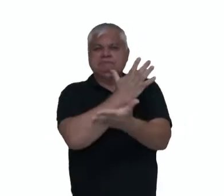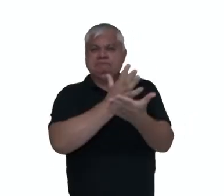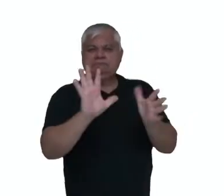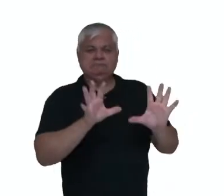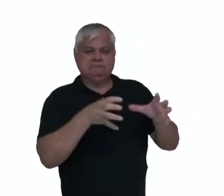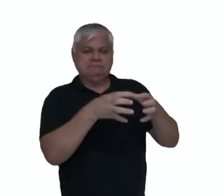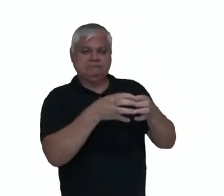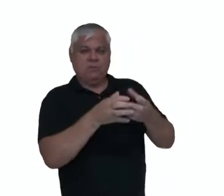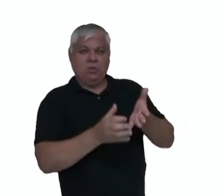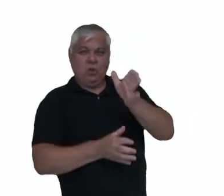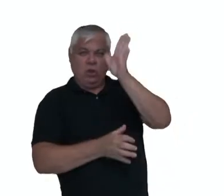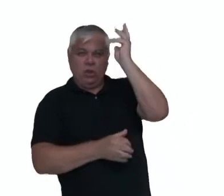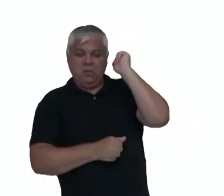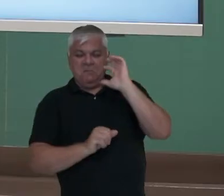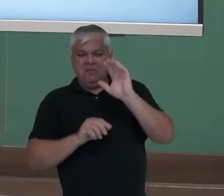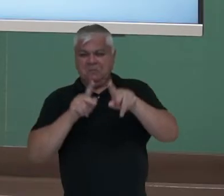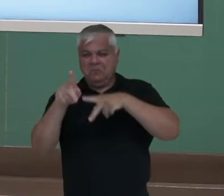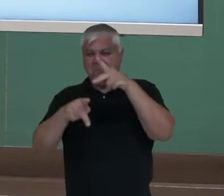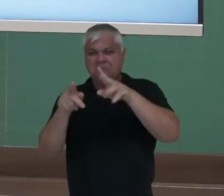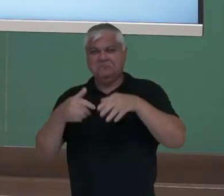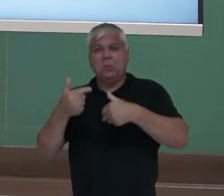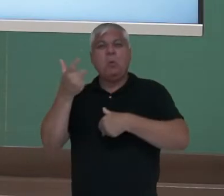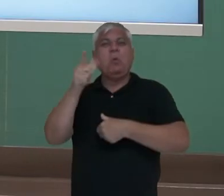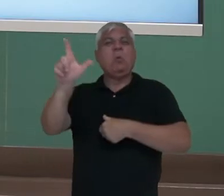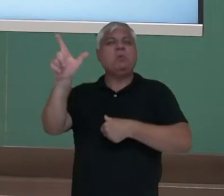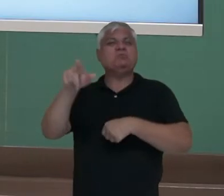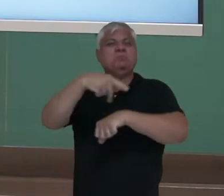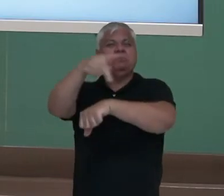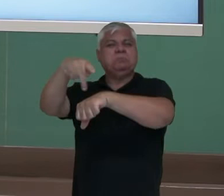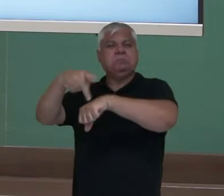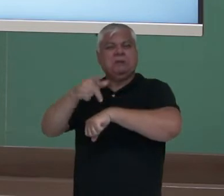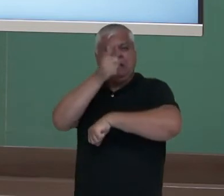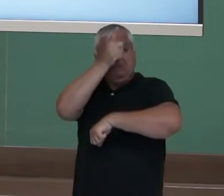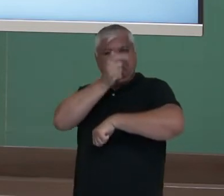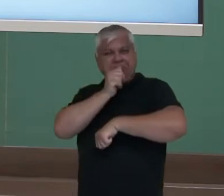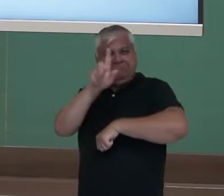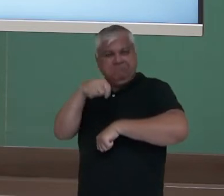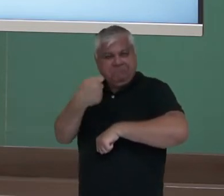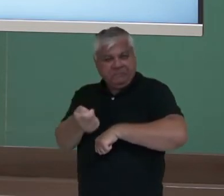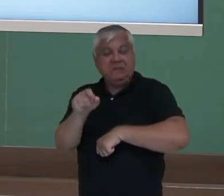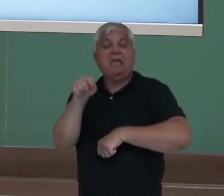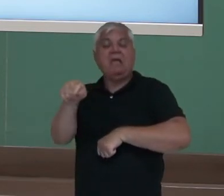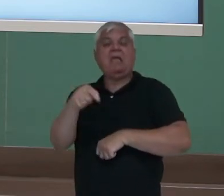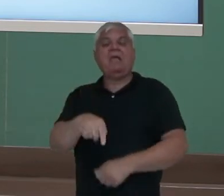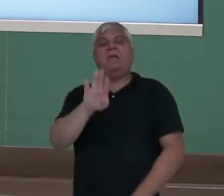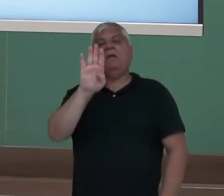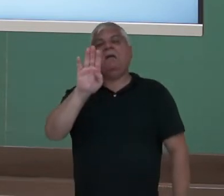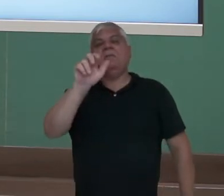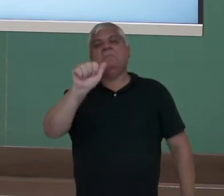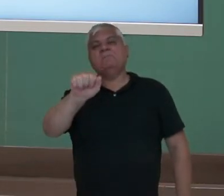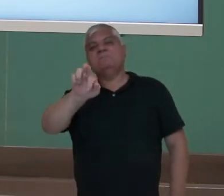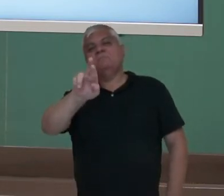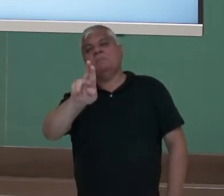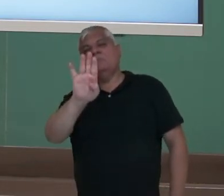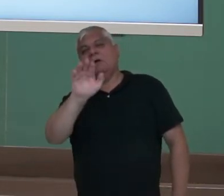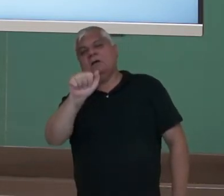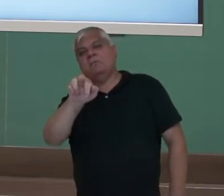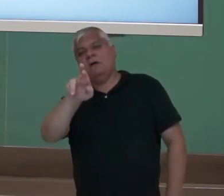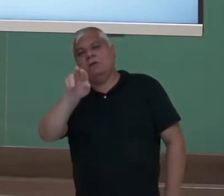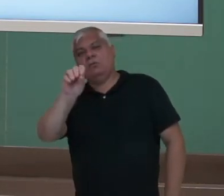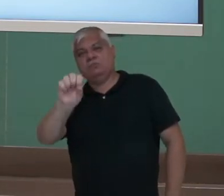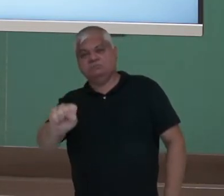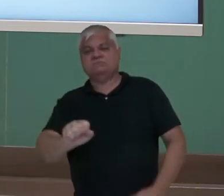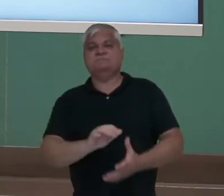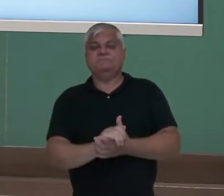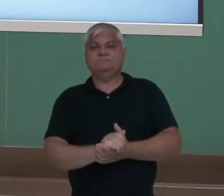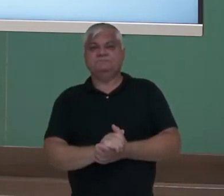uma realidade mais complexa, né? Uma segregação desses povos que são os chamados povos bárbaros, né? Do